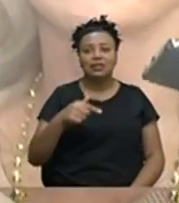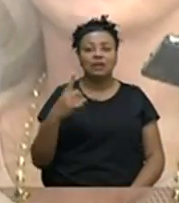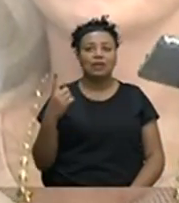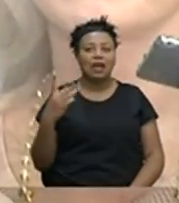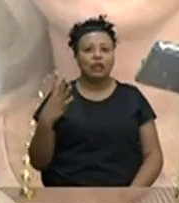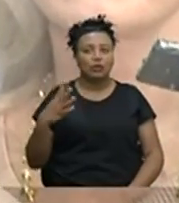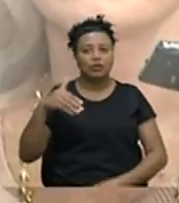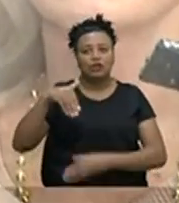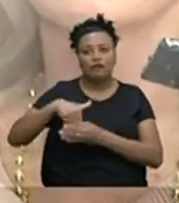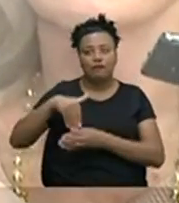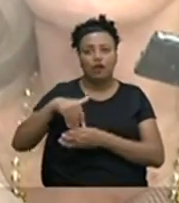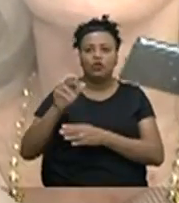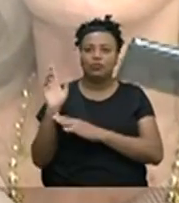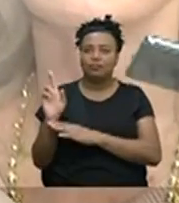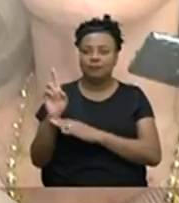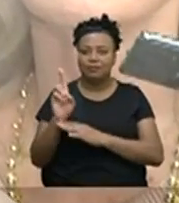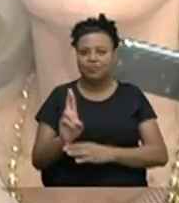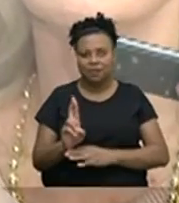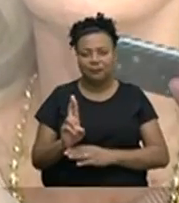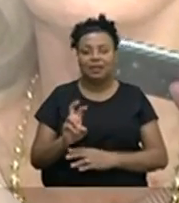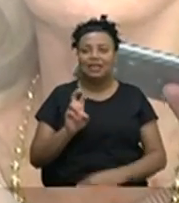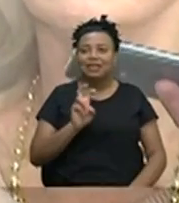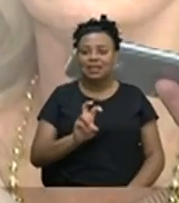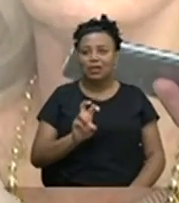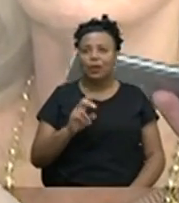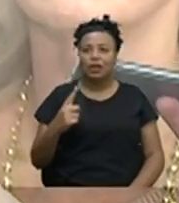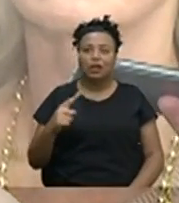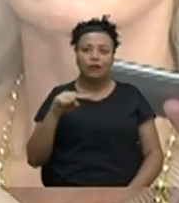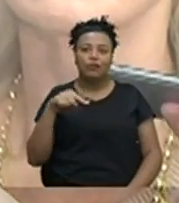37.714 votos, que representava